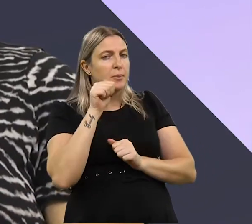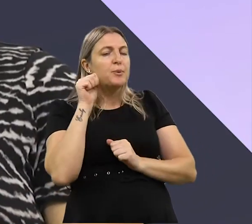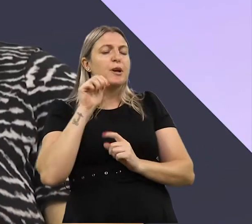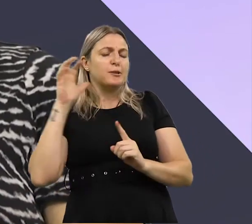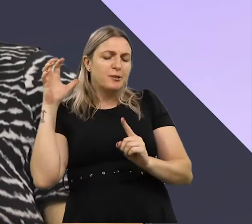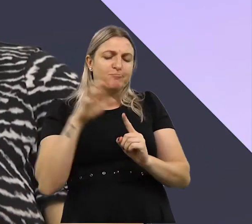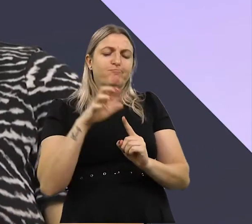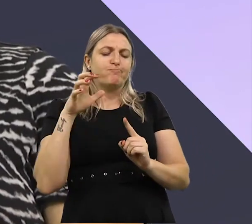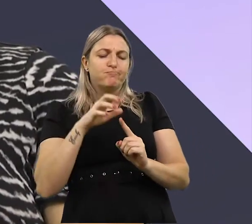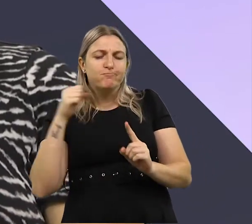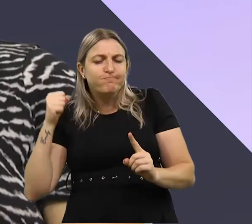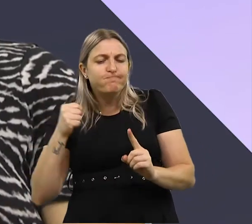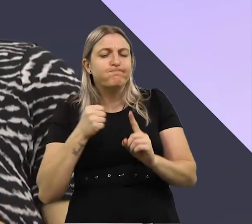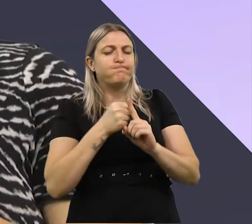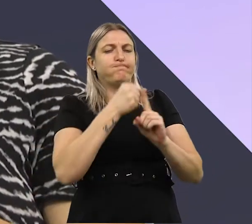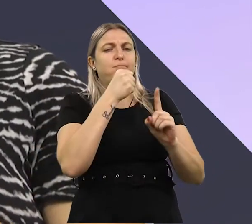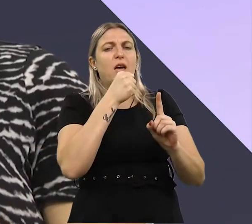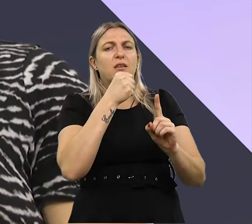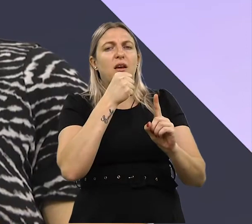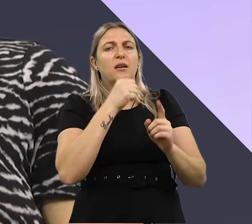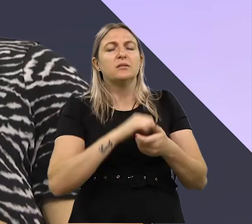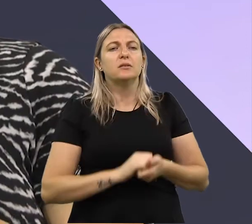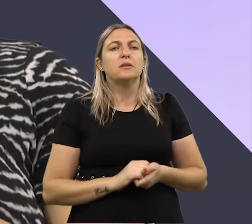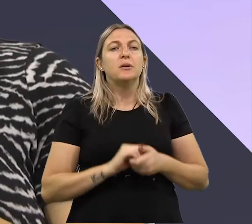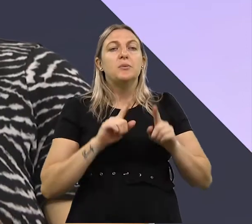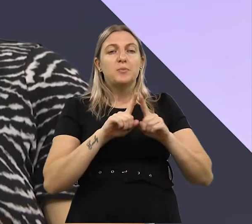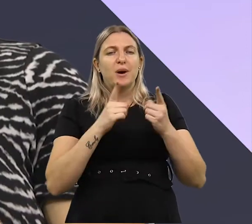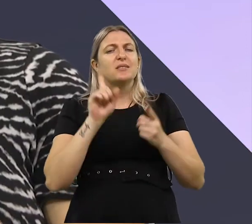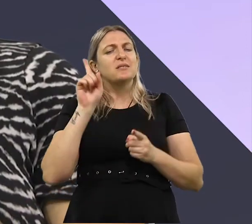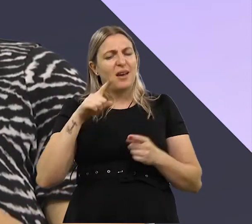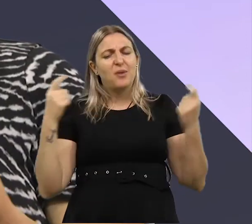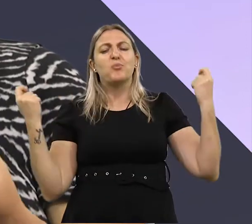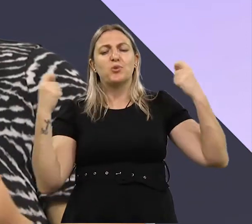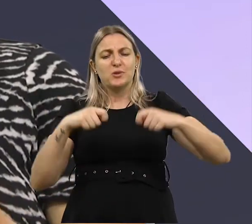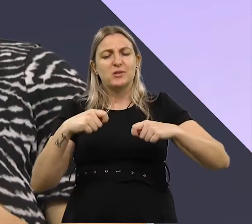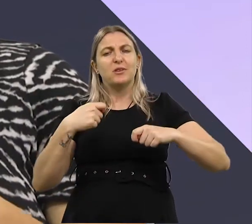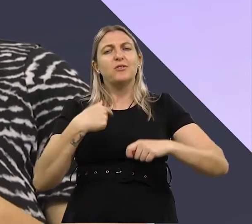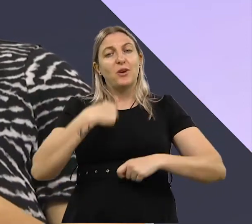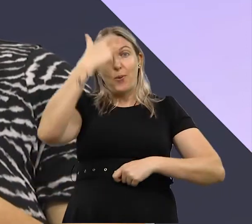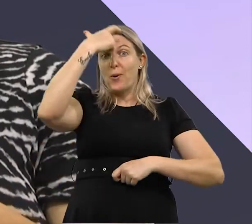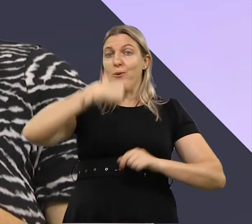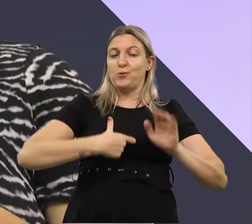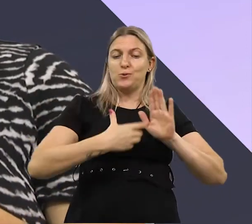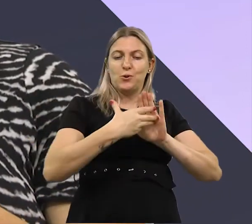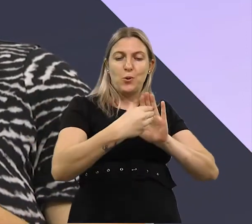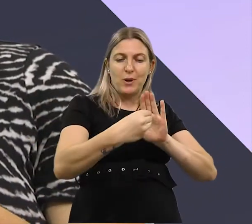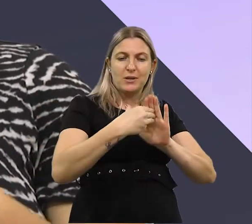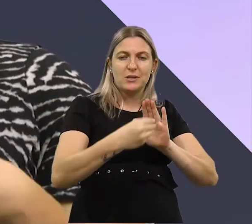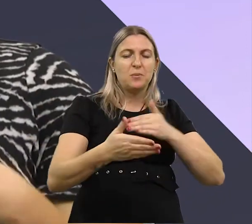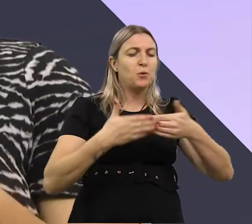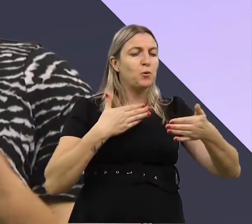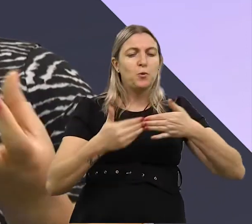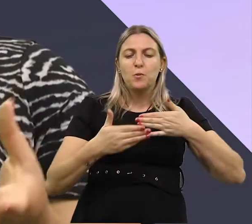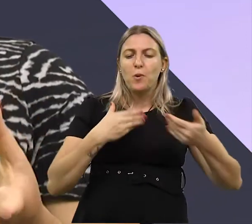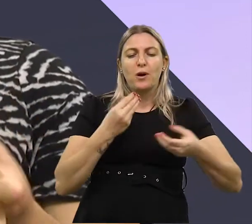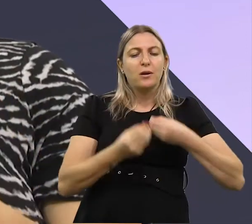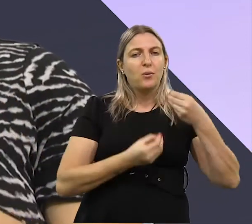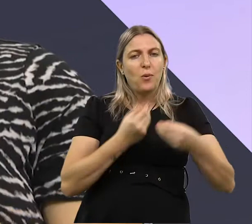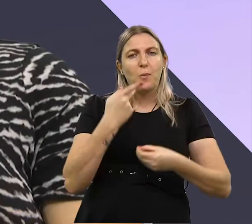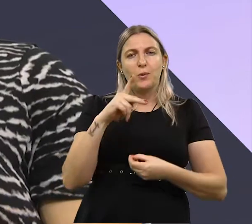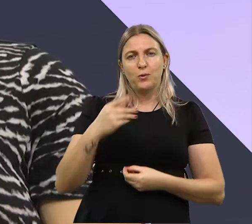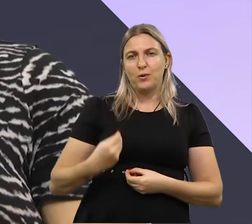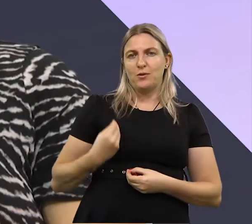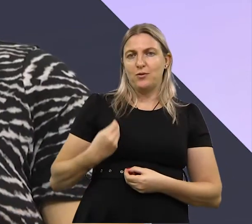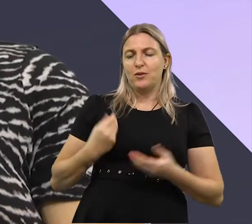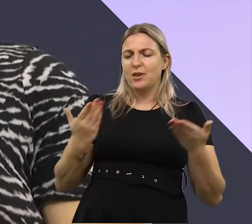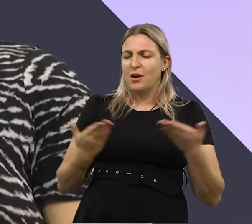mais impactadas, né, por toda a situação. Mas dizer que é possível sim, eu sou exemplo disso. Independente da situação que você